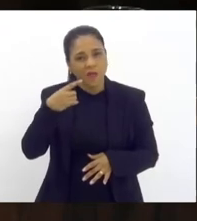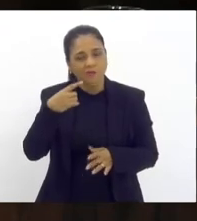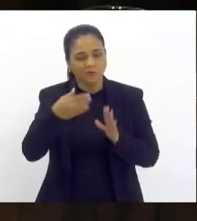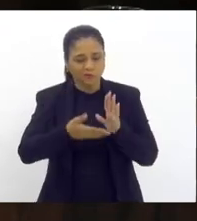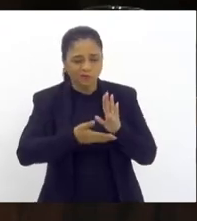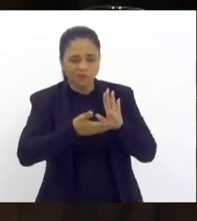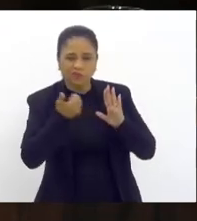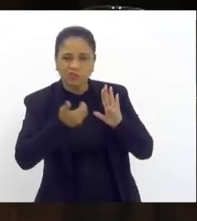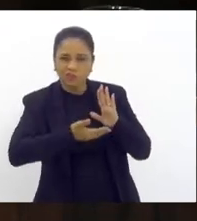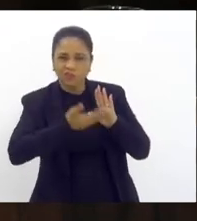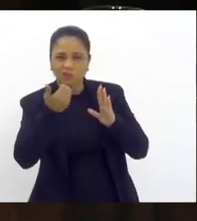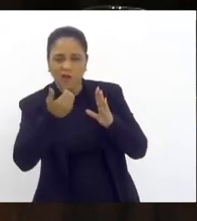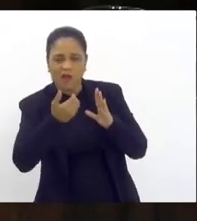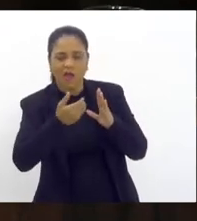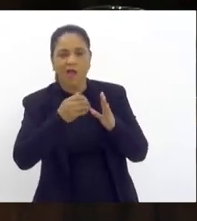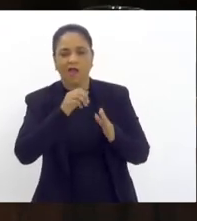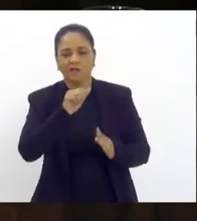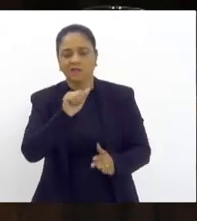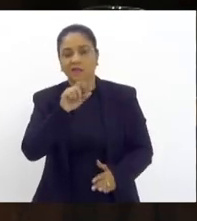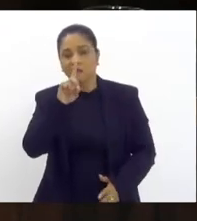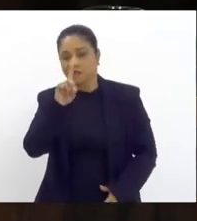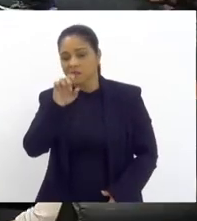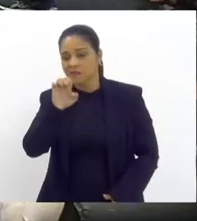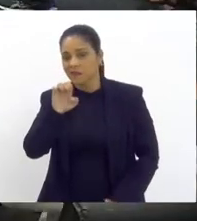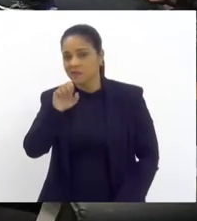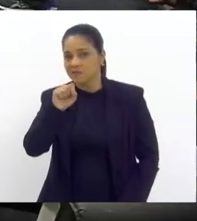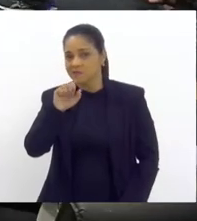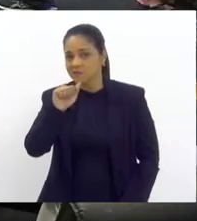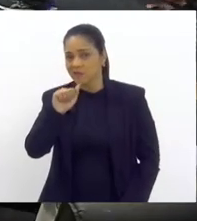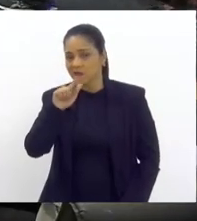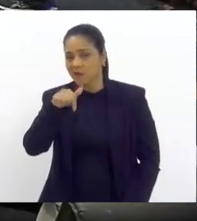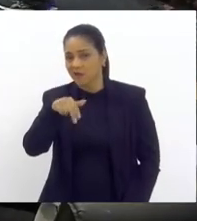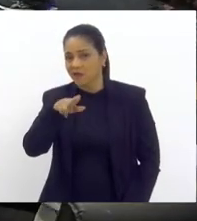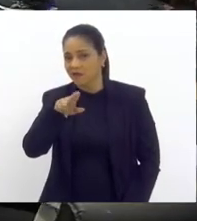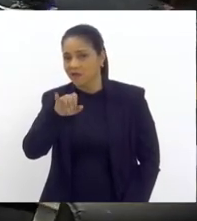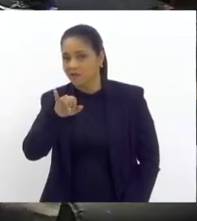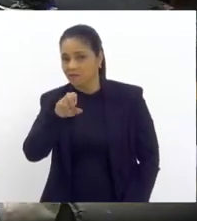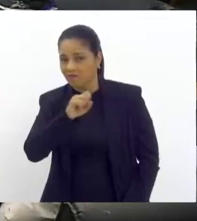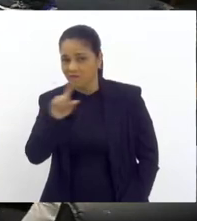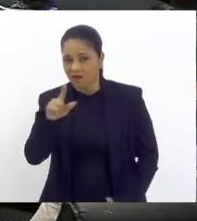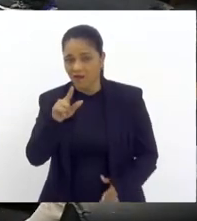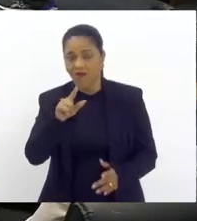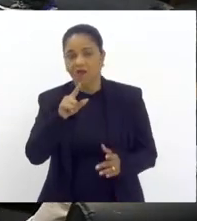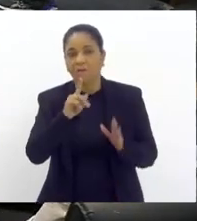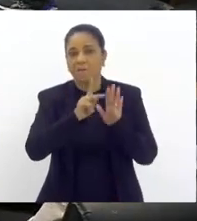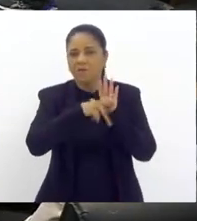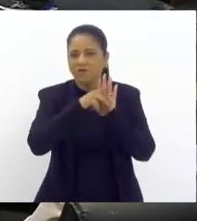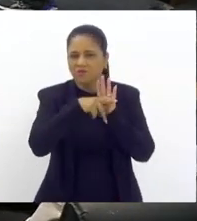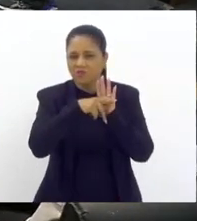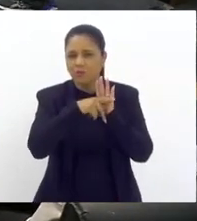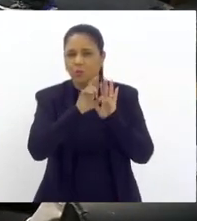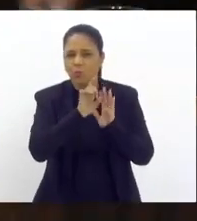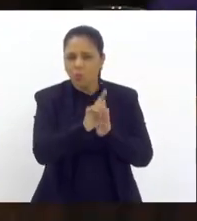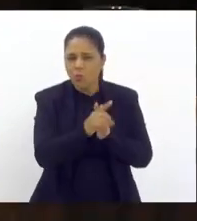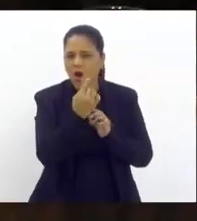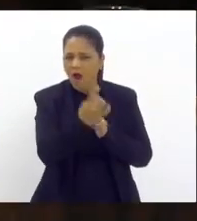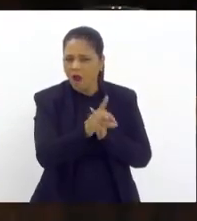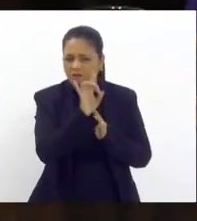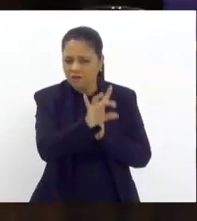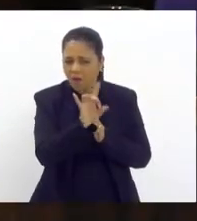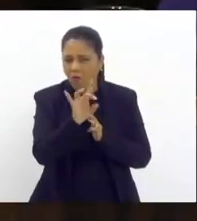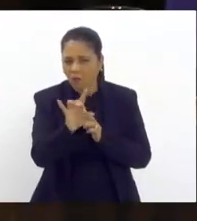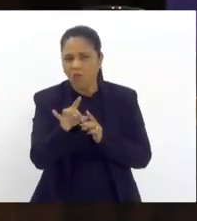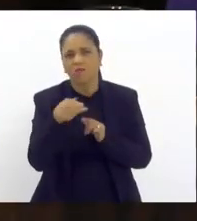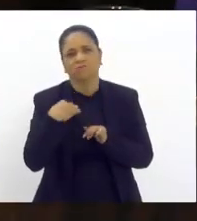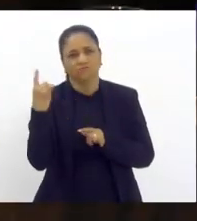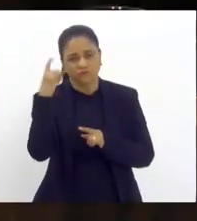desarquivar um a um dos seus PLs passados. Presidente, então, Vossa Excelência, me permite só mais um comentário, já que o tema é essa questão permito, processual. Permito, eu adoro ter que permitir